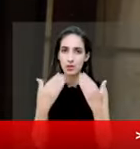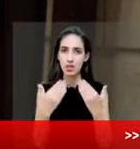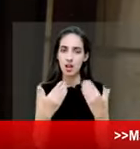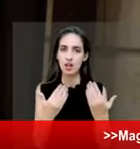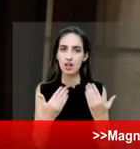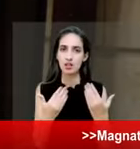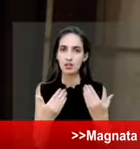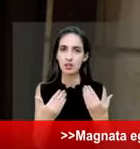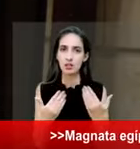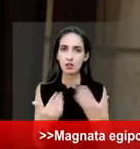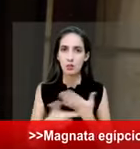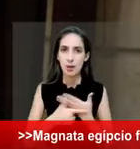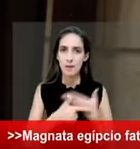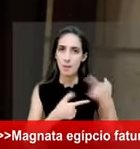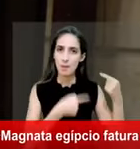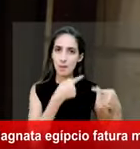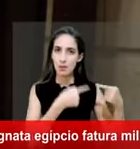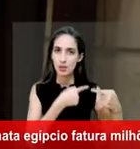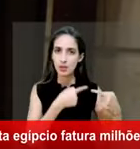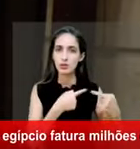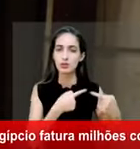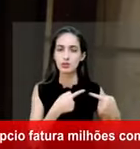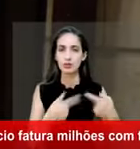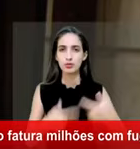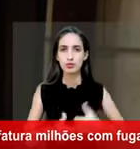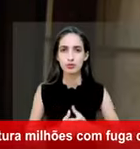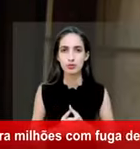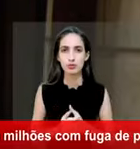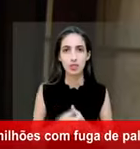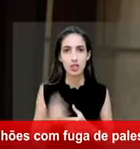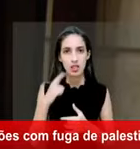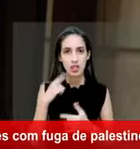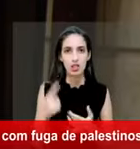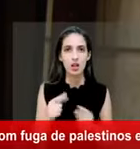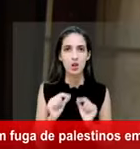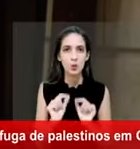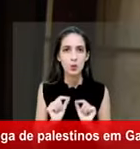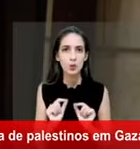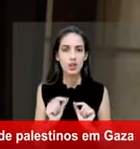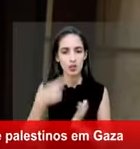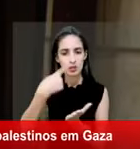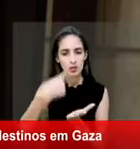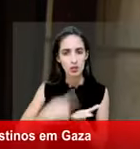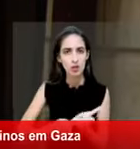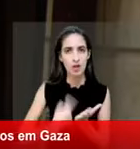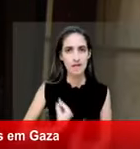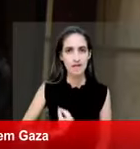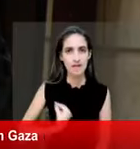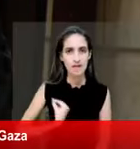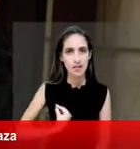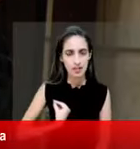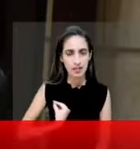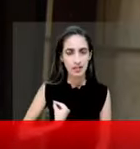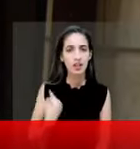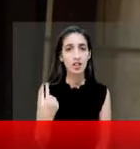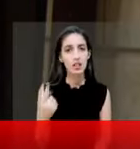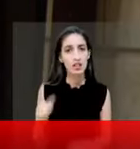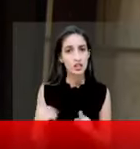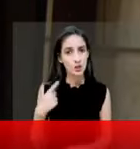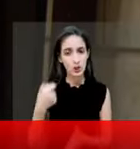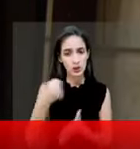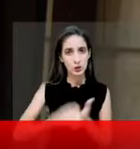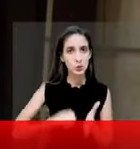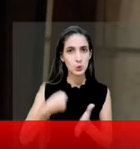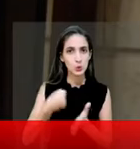sobre o seu comprometimento com a vida e, sobretudo, com o que nós lutamos e juramos aqui